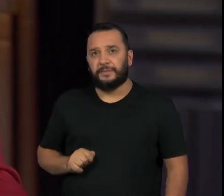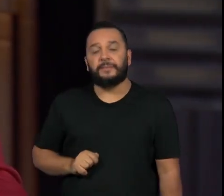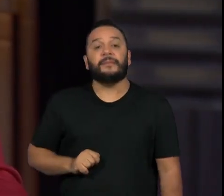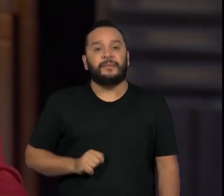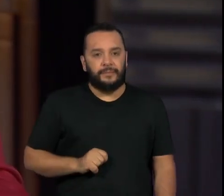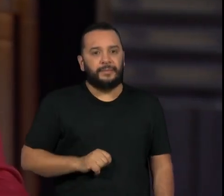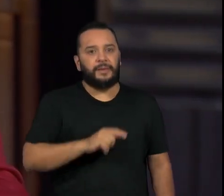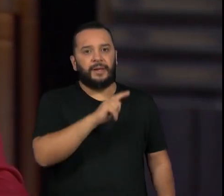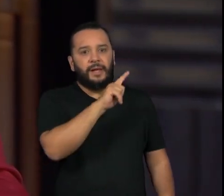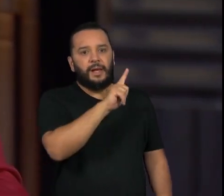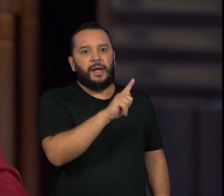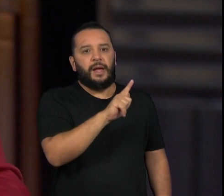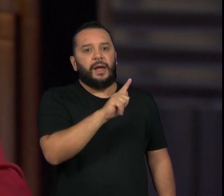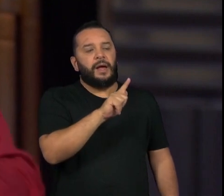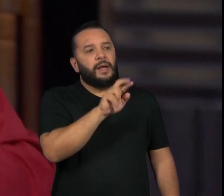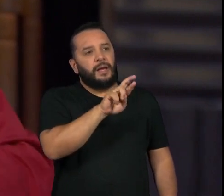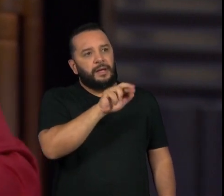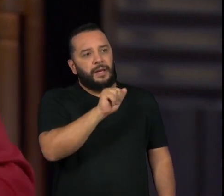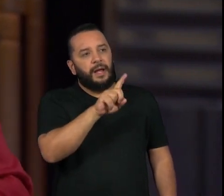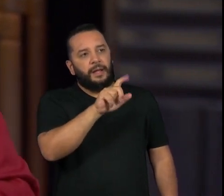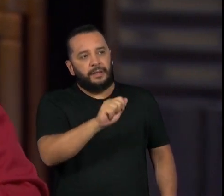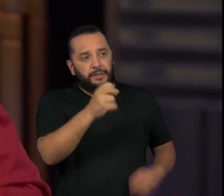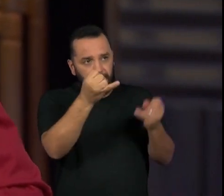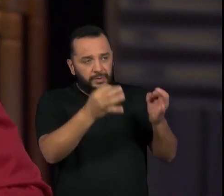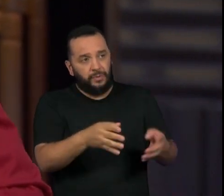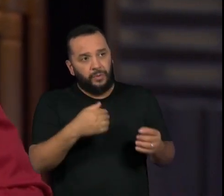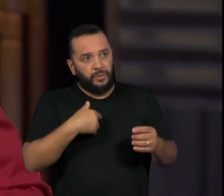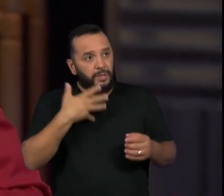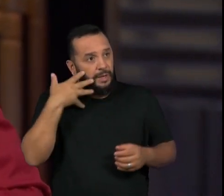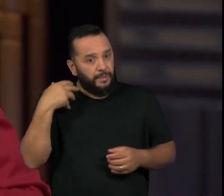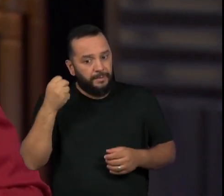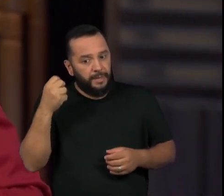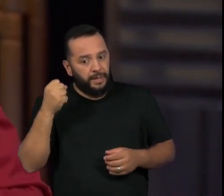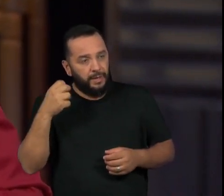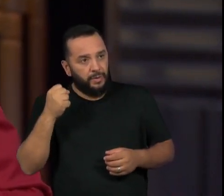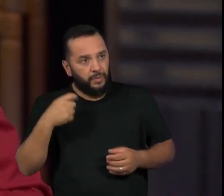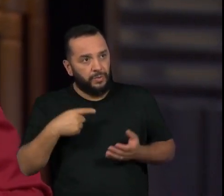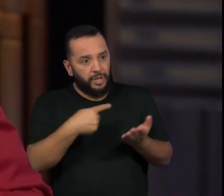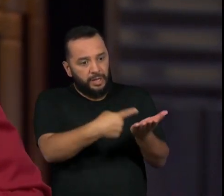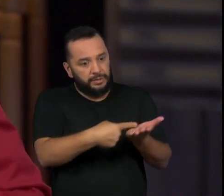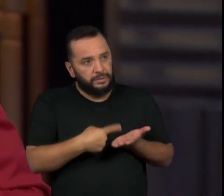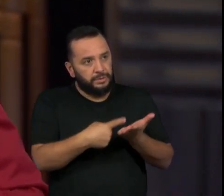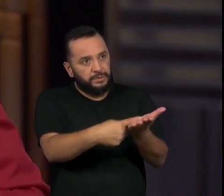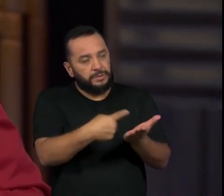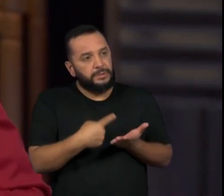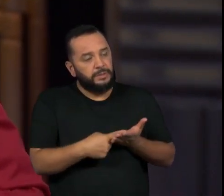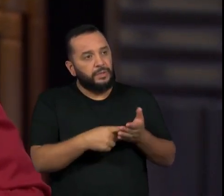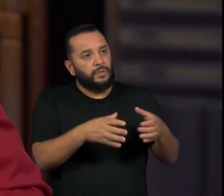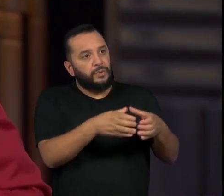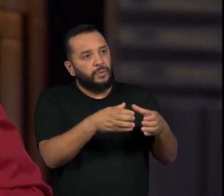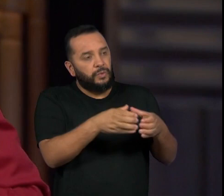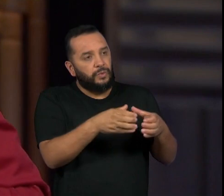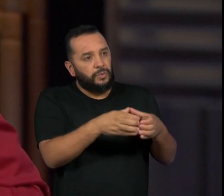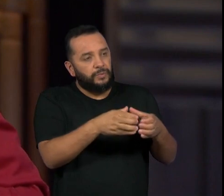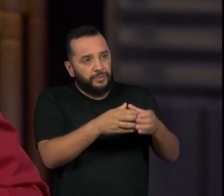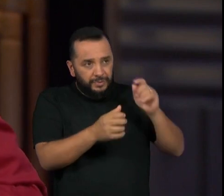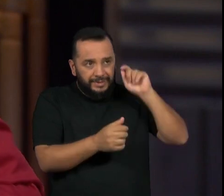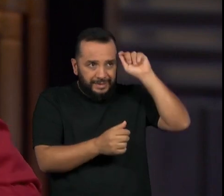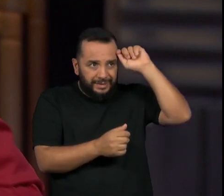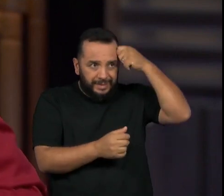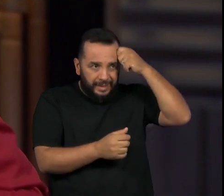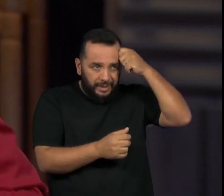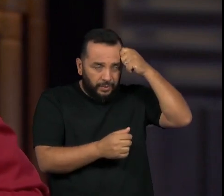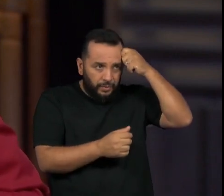que o alinhamento dos brancos com o movimento antirracista vem muitas vezes da culpa. Qual é o efeito